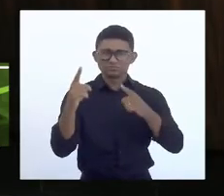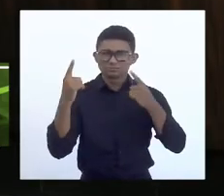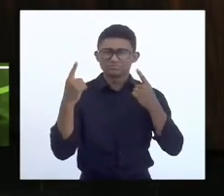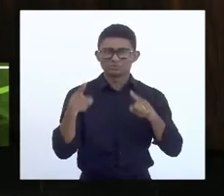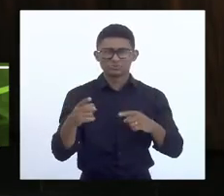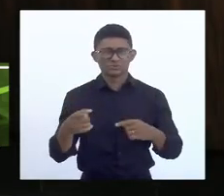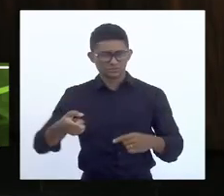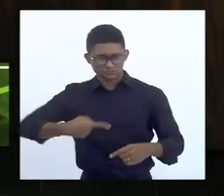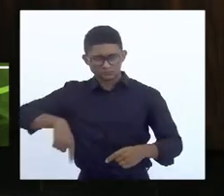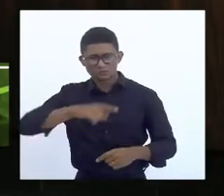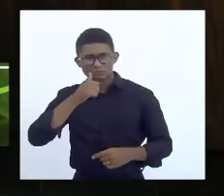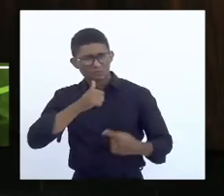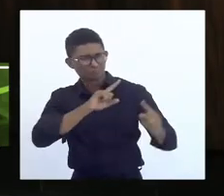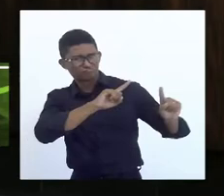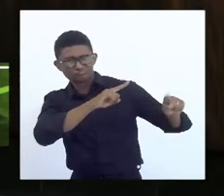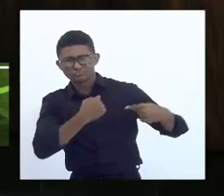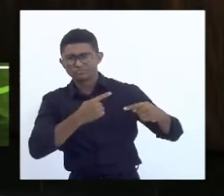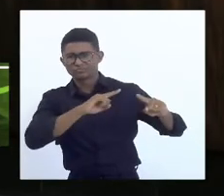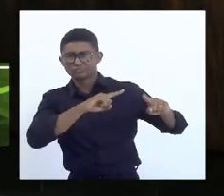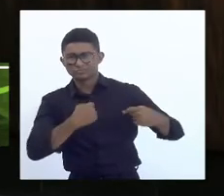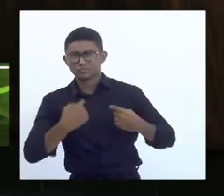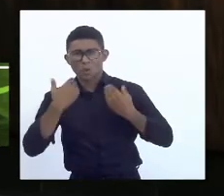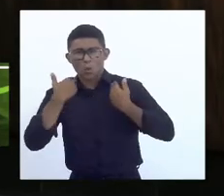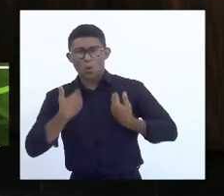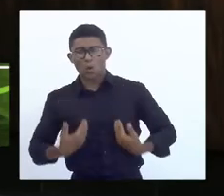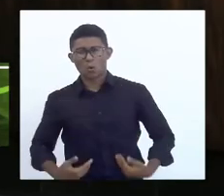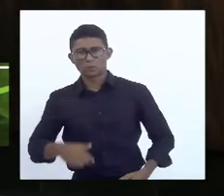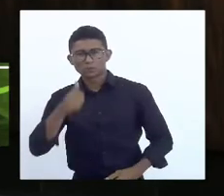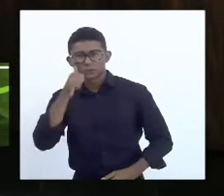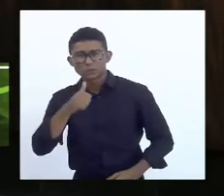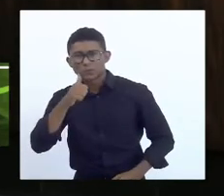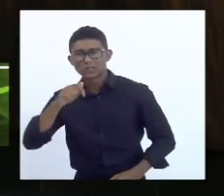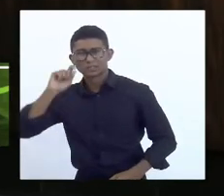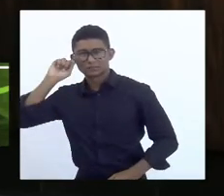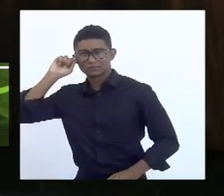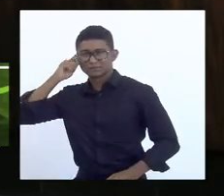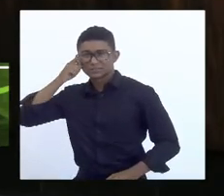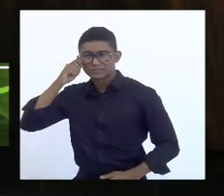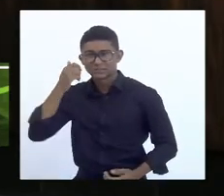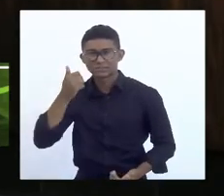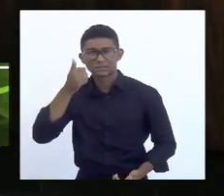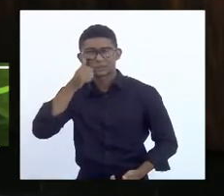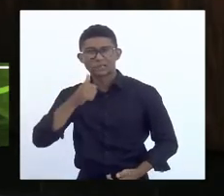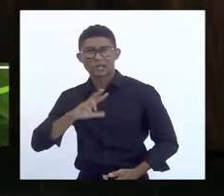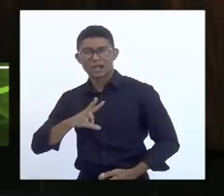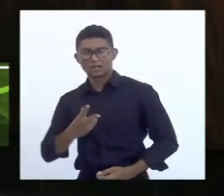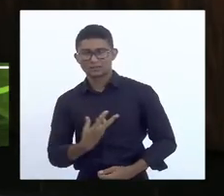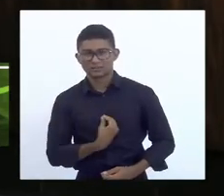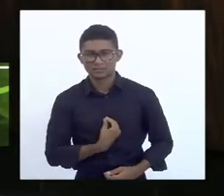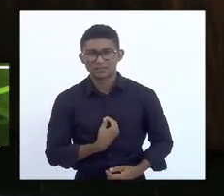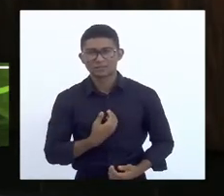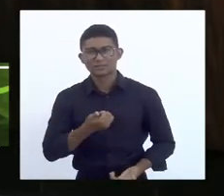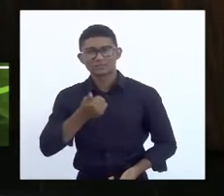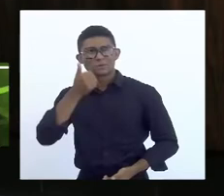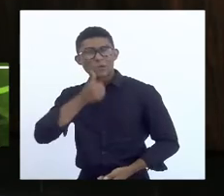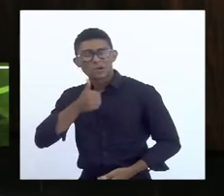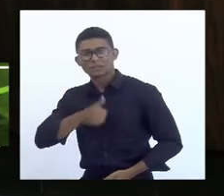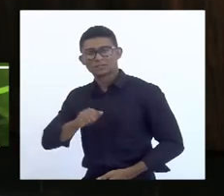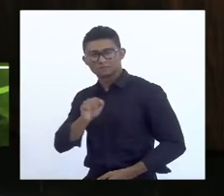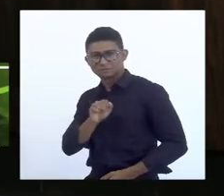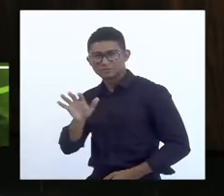os nossos corpos de mulheres, mulheres pretas, mulheres trans, mulheres